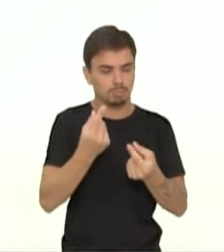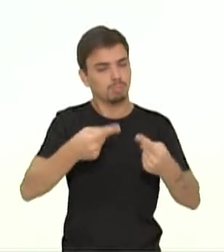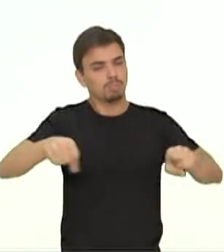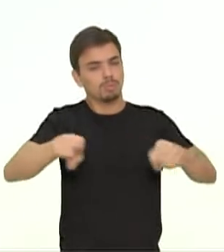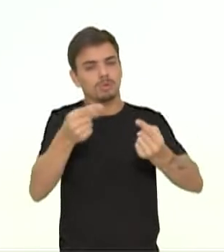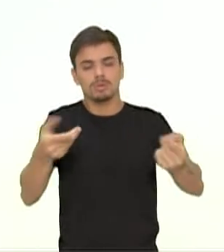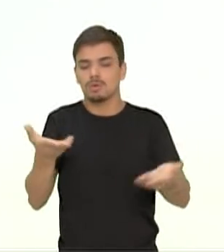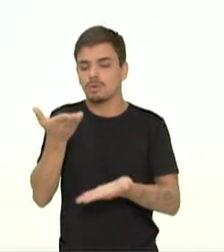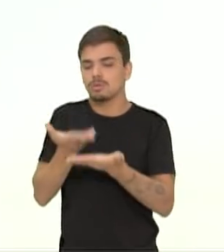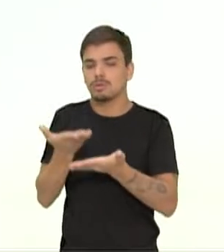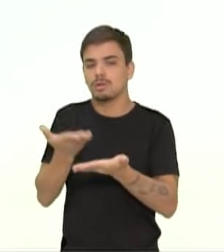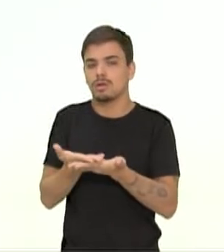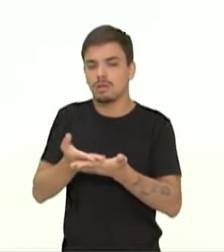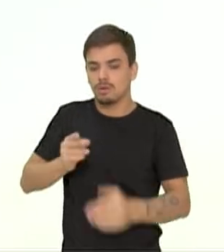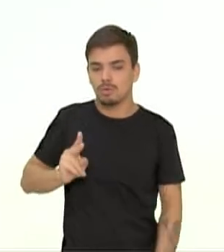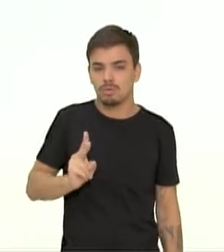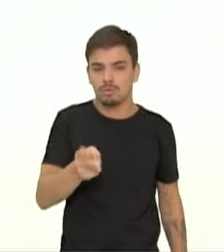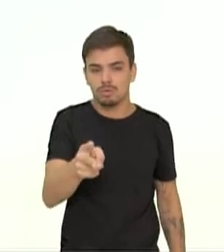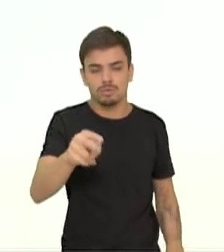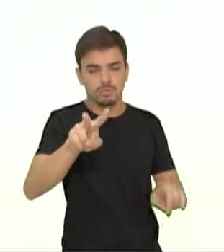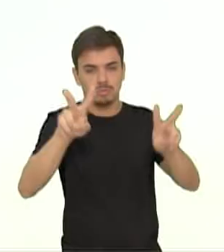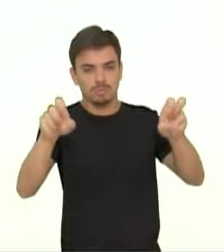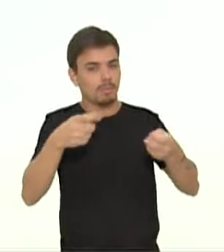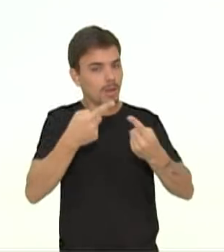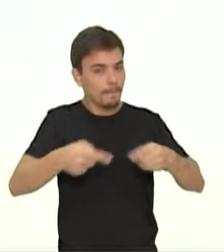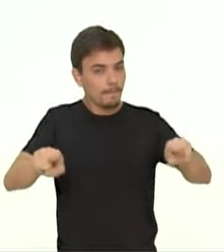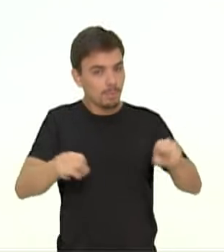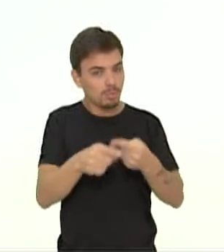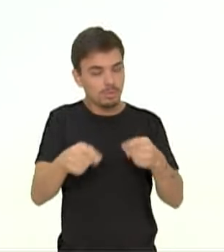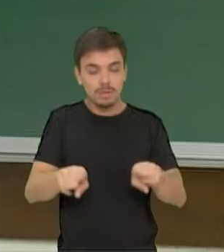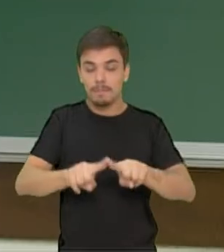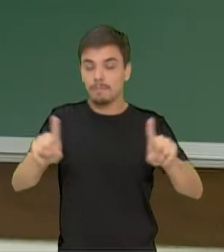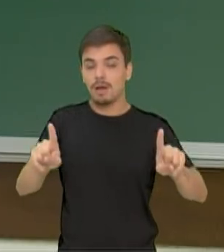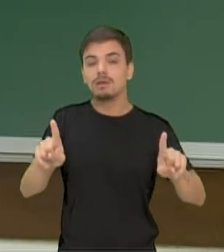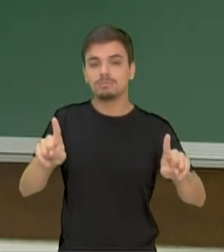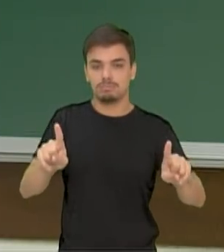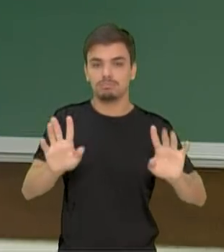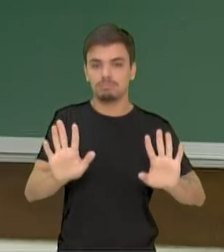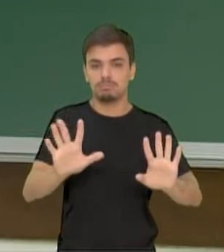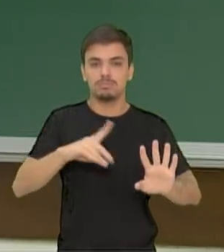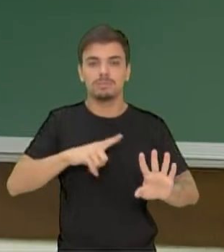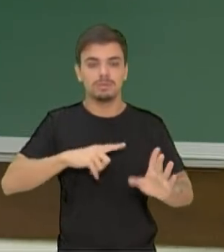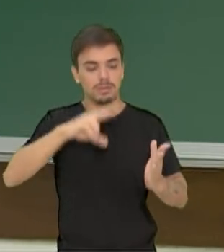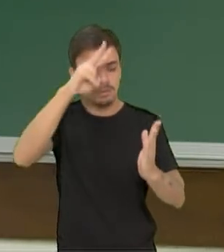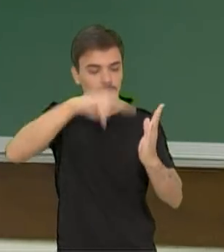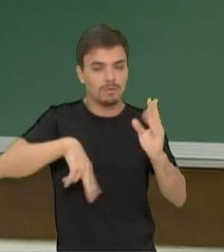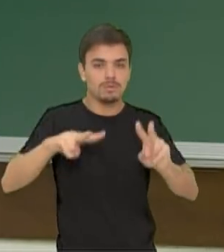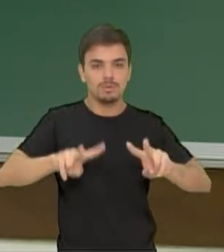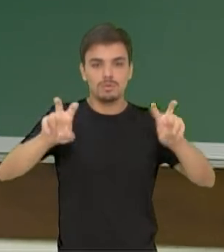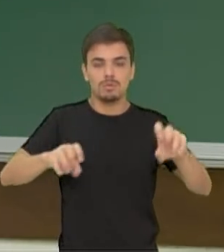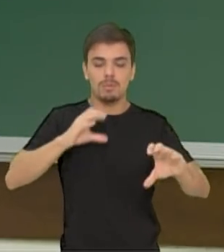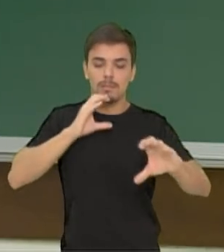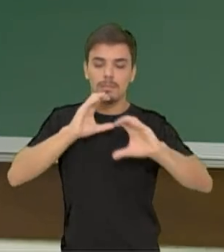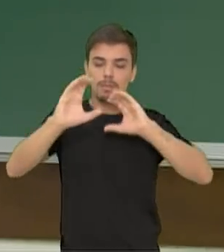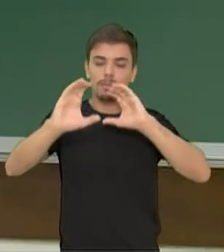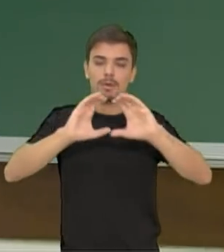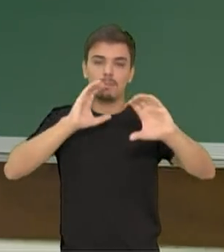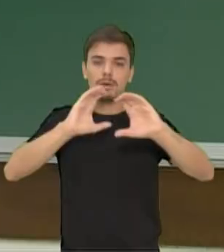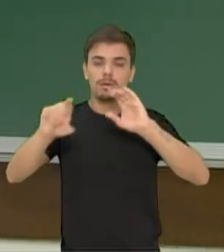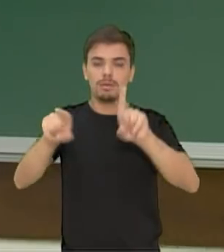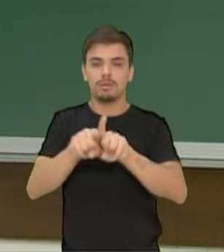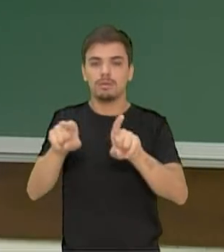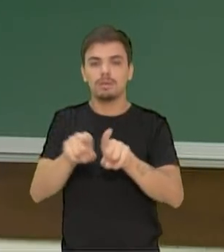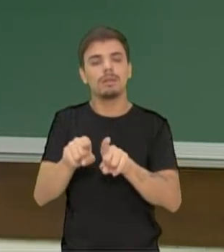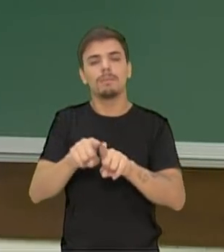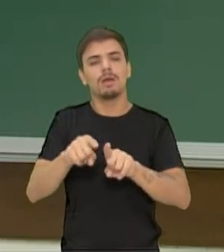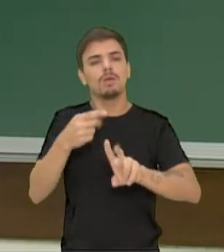de hoje, nós vamos continuar estudando música, porém, a gente vai ver a parte de canto e de